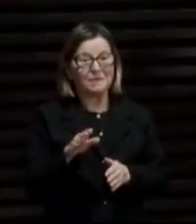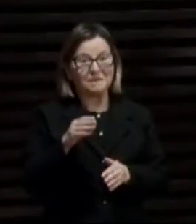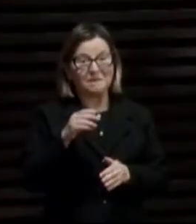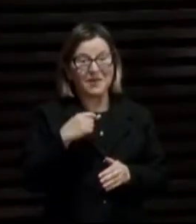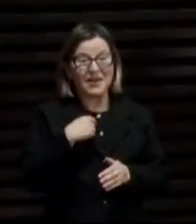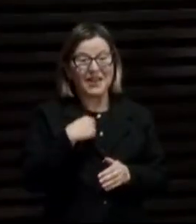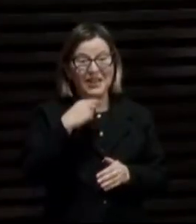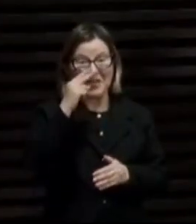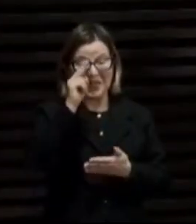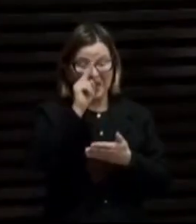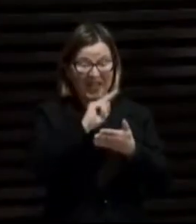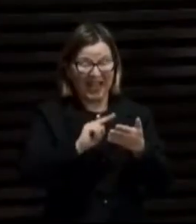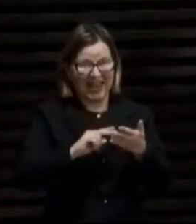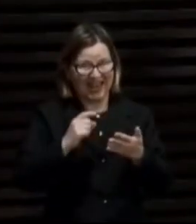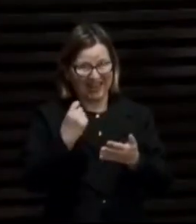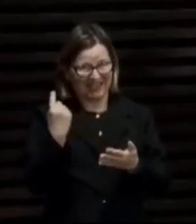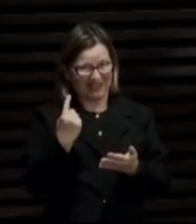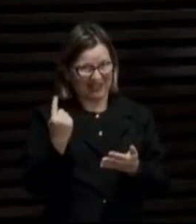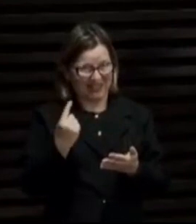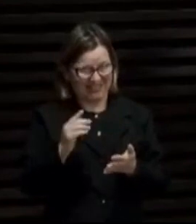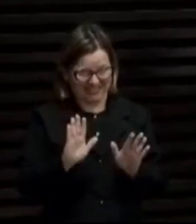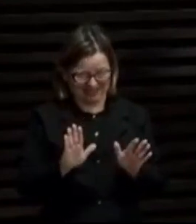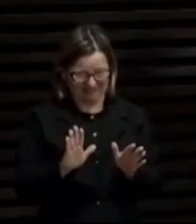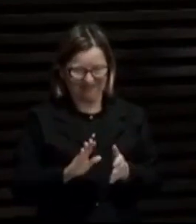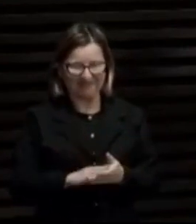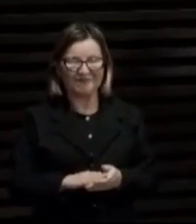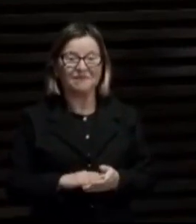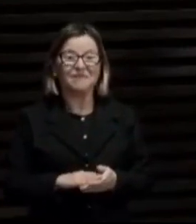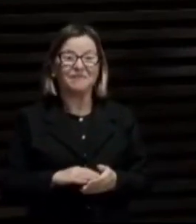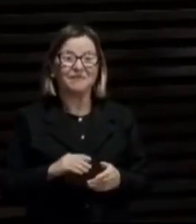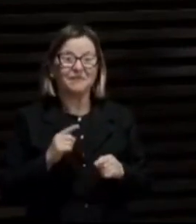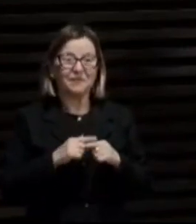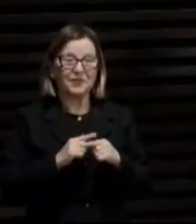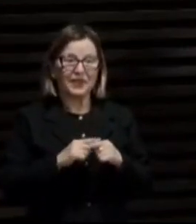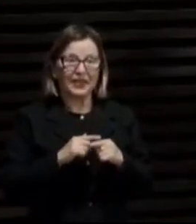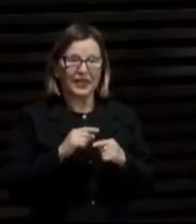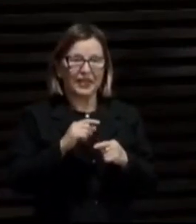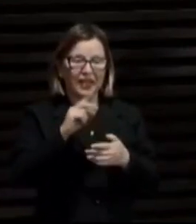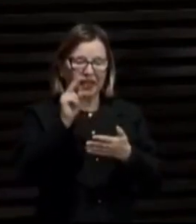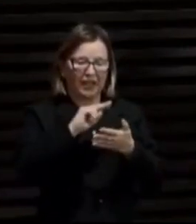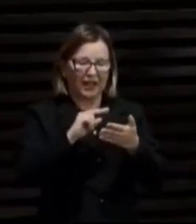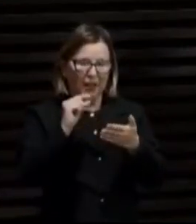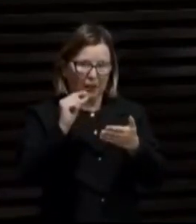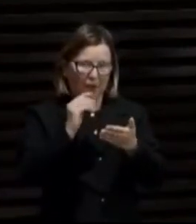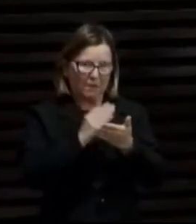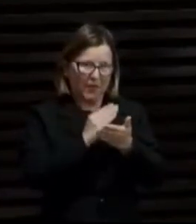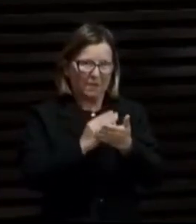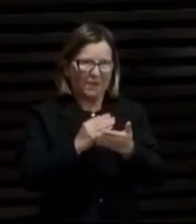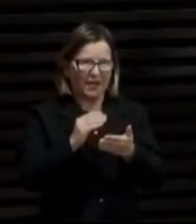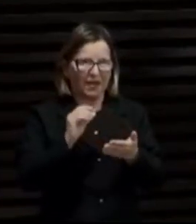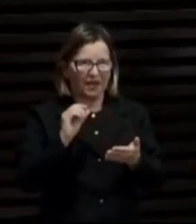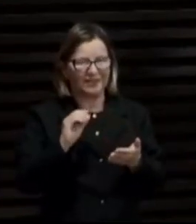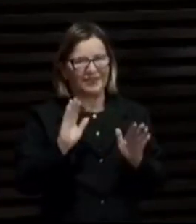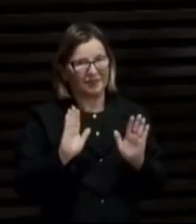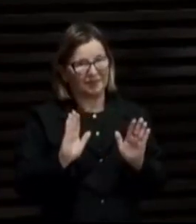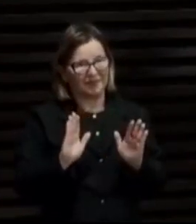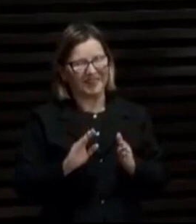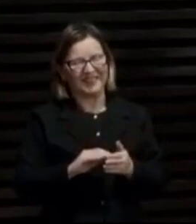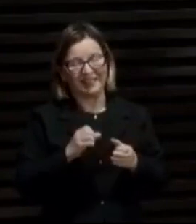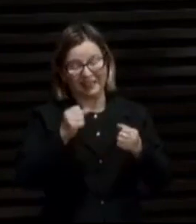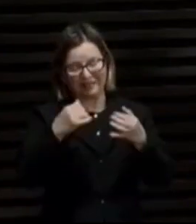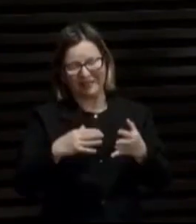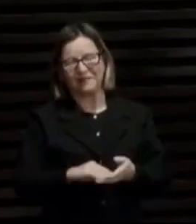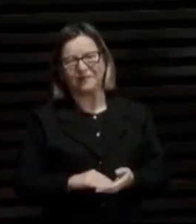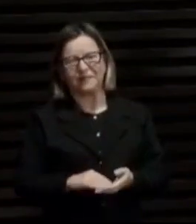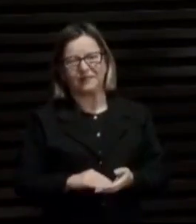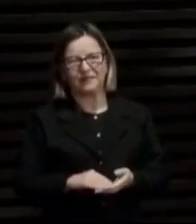bom? É que eu tenho que dar umas paradas, não tem jeito, meu irmão. Eu vou tentar até falar bem devagar, porque a Maria Helena fica me pegando no pé.